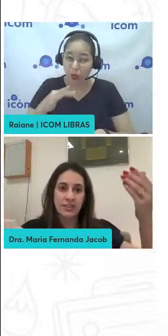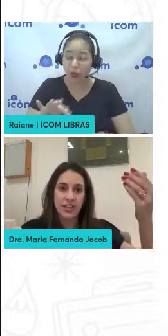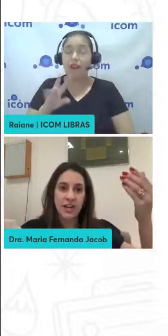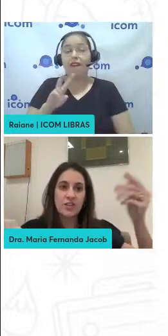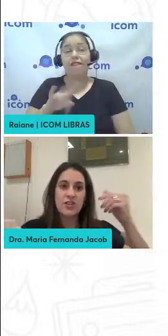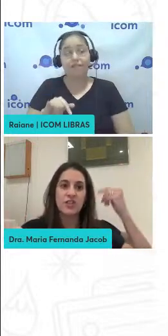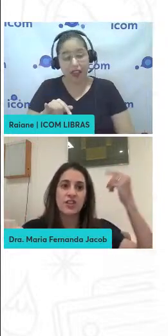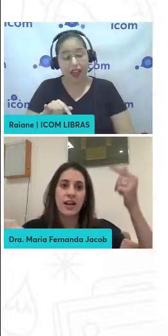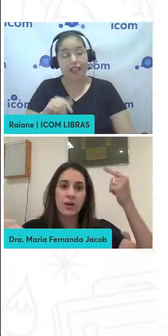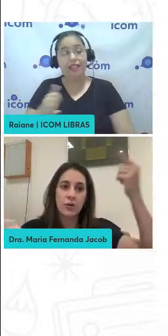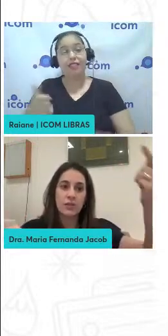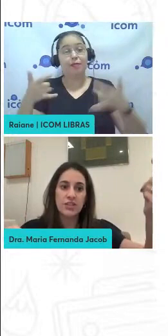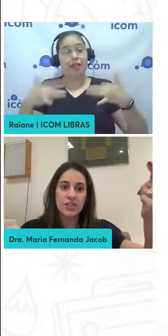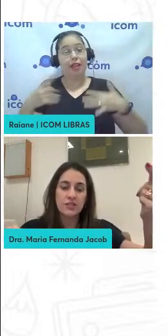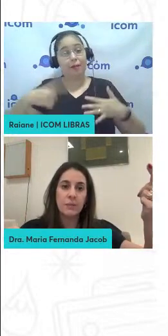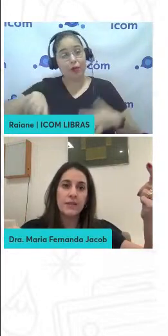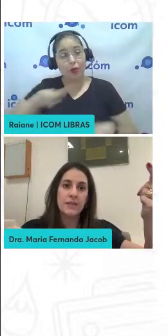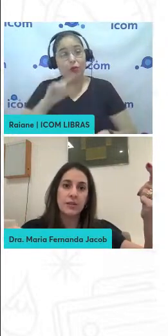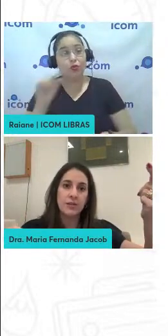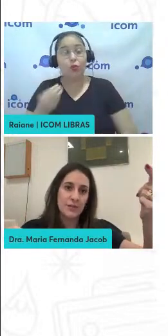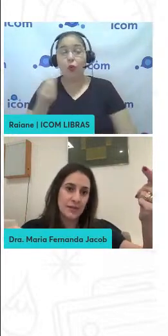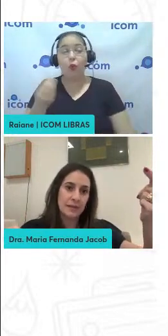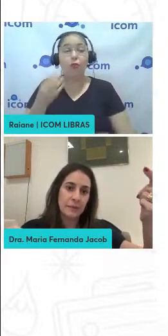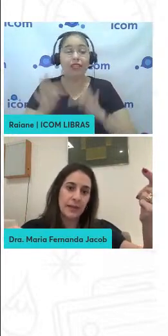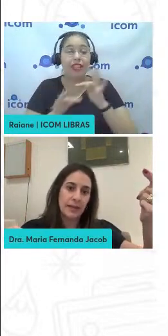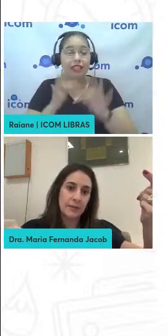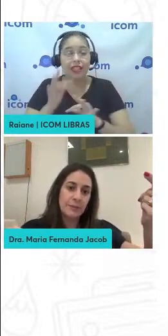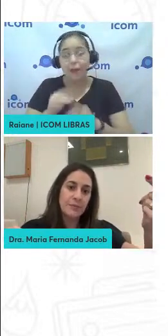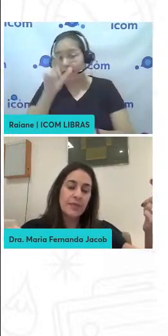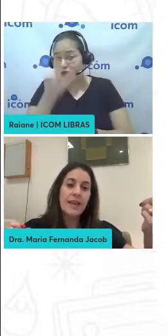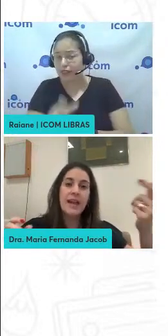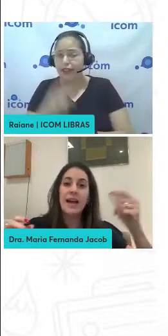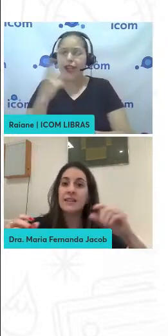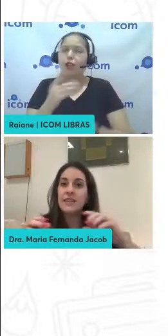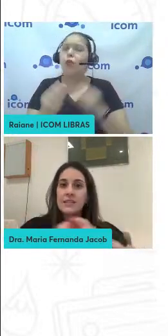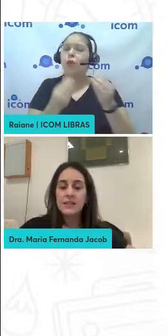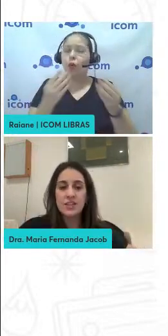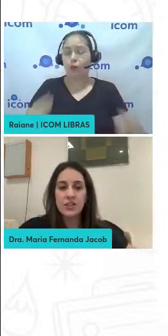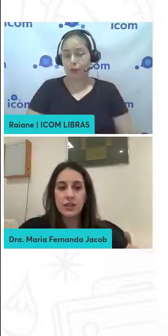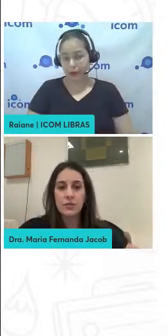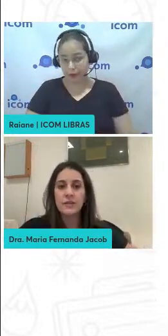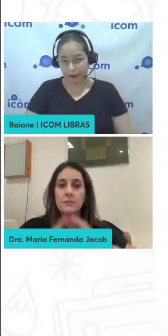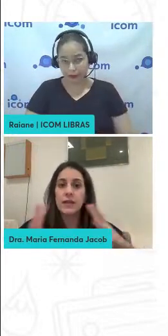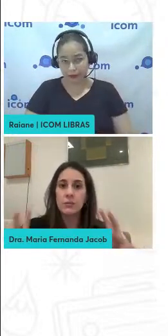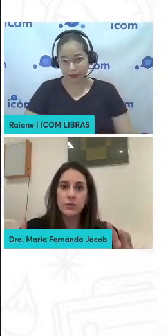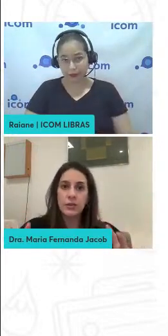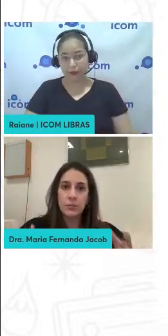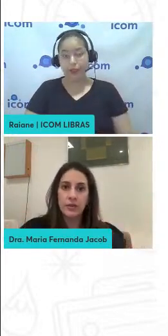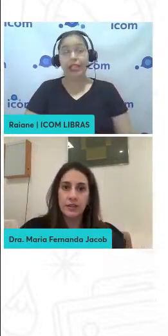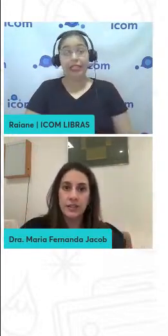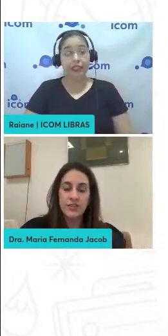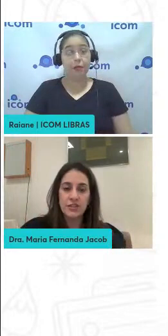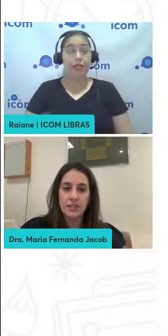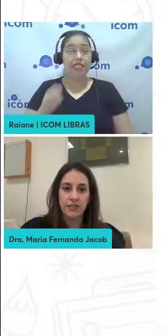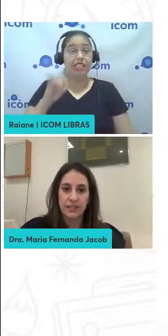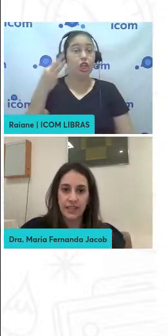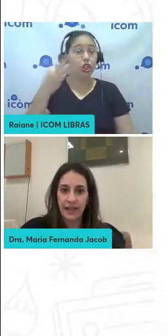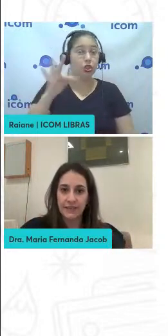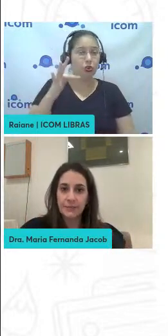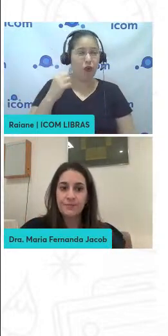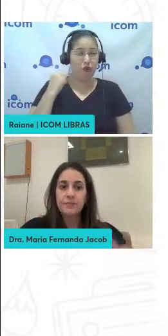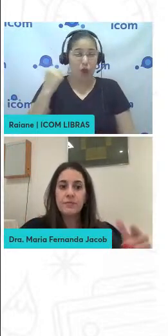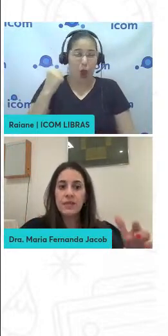ditar para a gente já como que a gente vai pensar no nosso tratamento. A intensidade da dor também é muito importante de